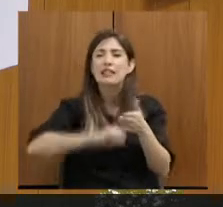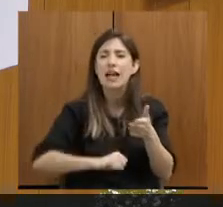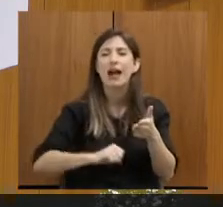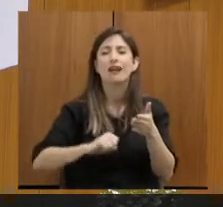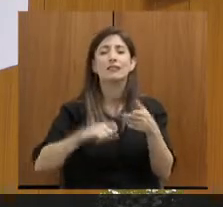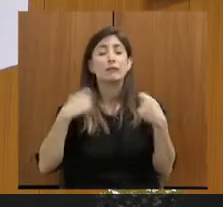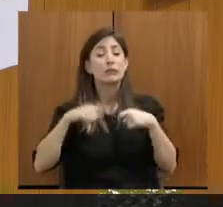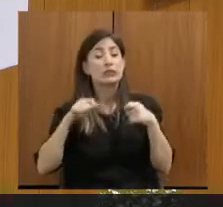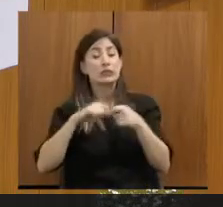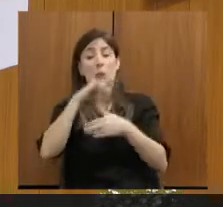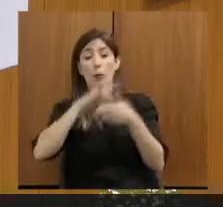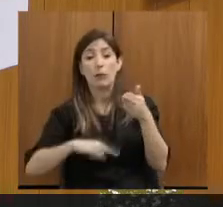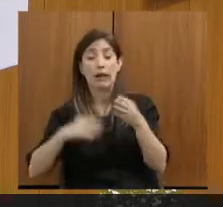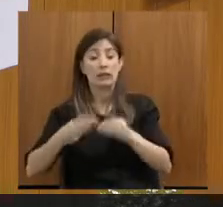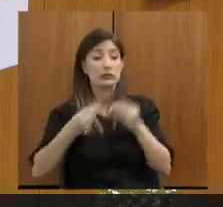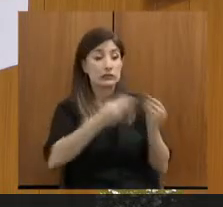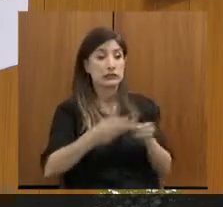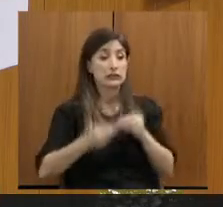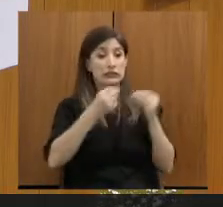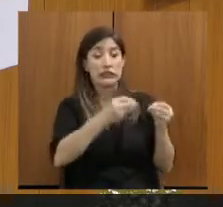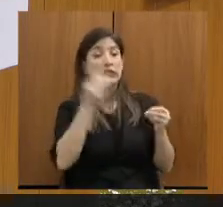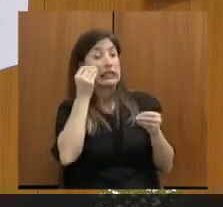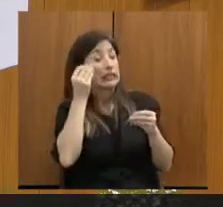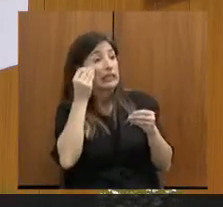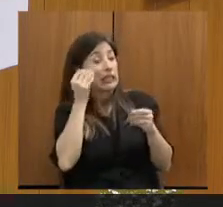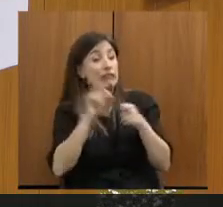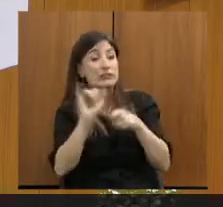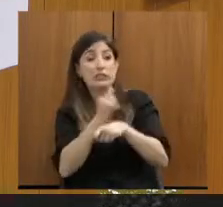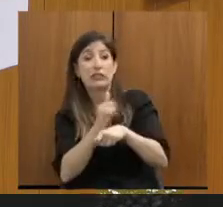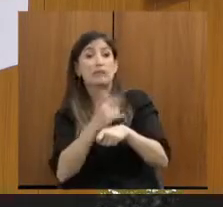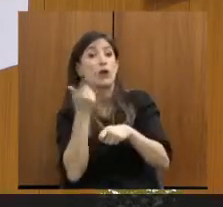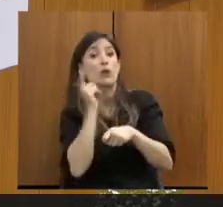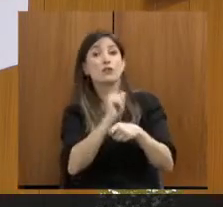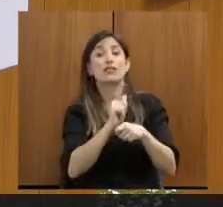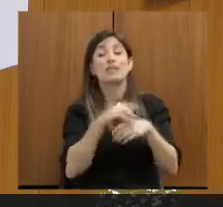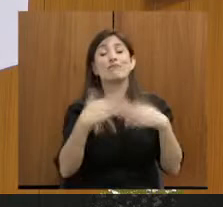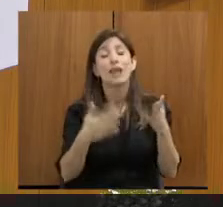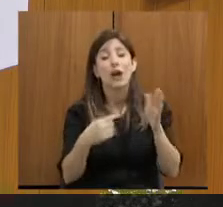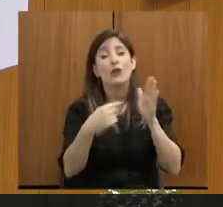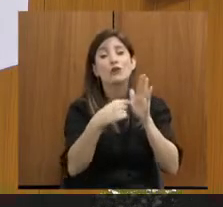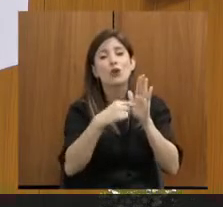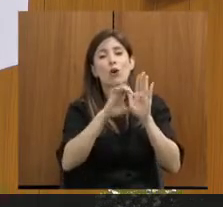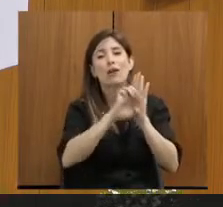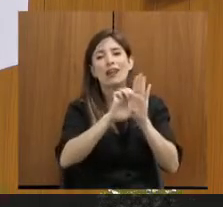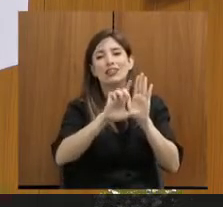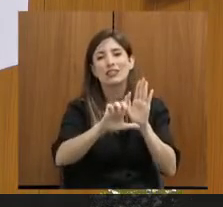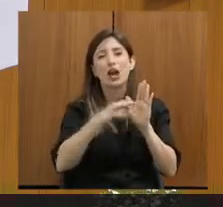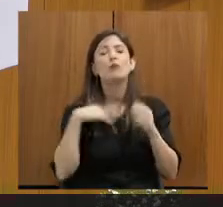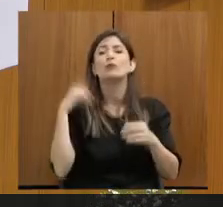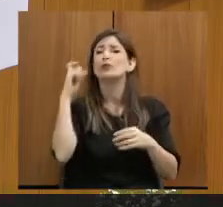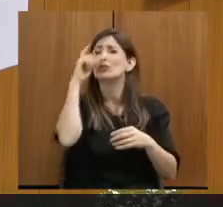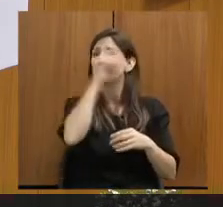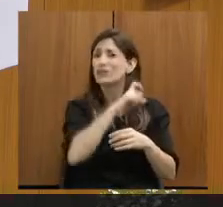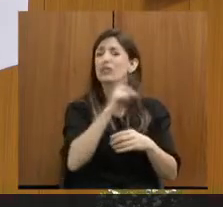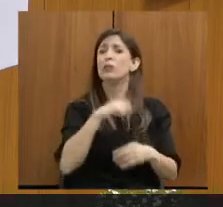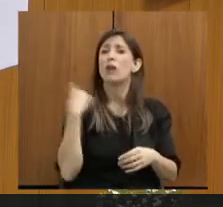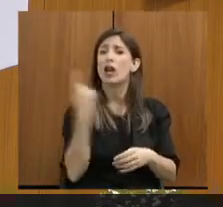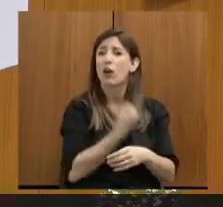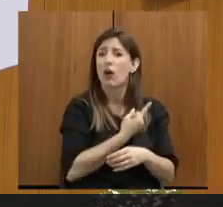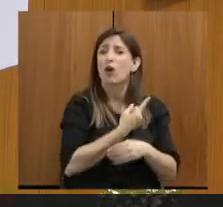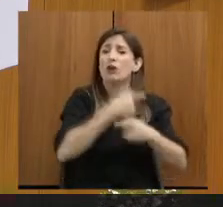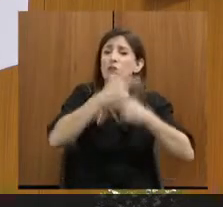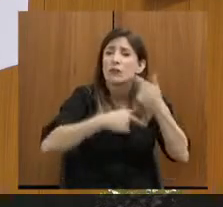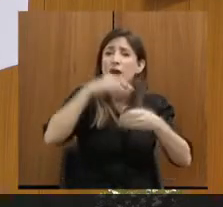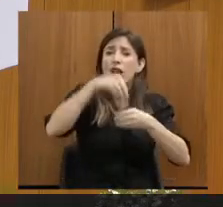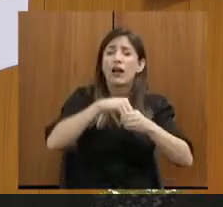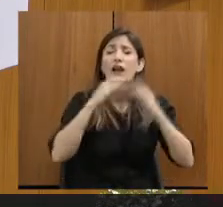fazerem qualquer coisa para te beneficiar né Então essa questão de edital é uma coisa que tá muito difícil para o povo de terreiro tá